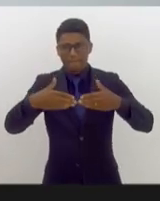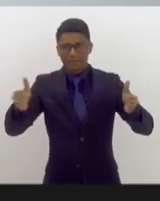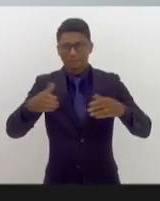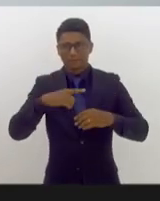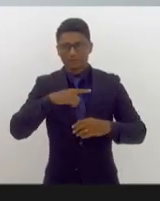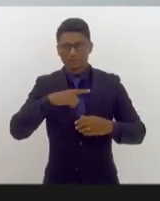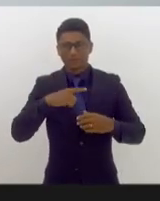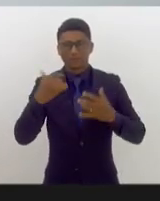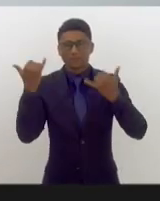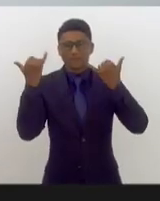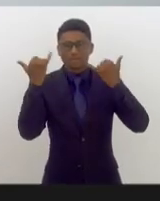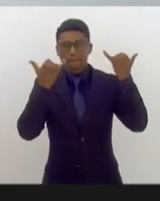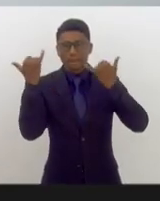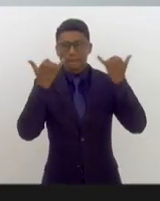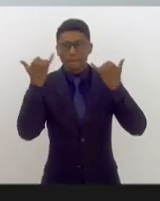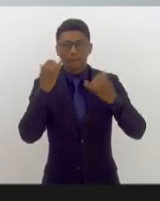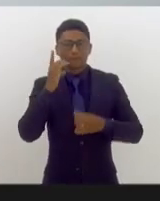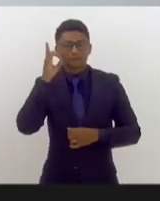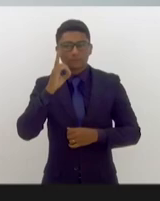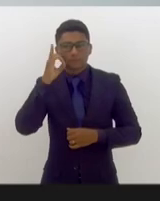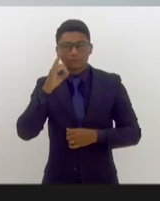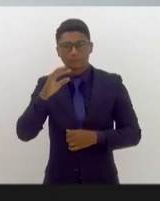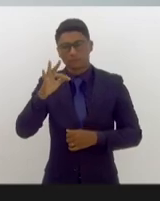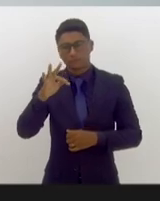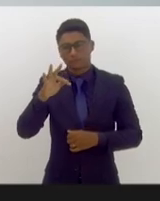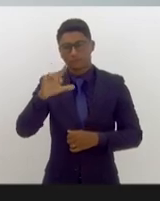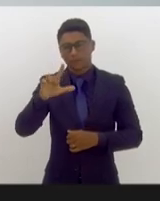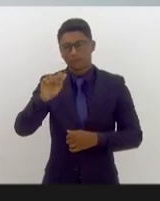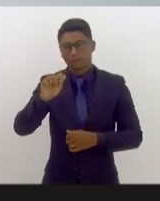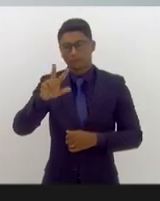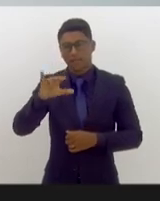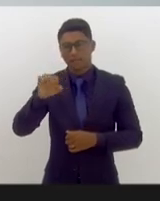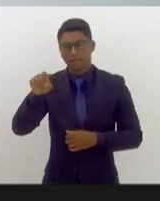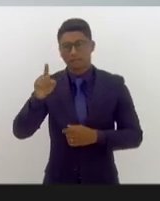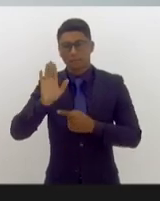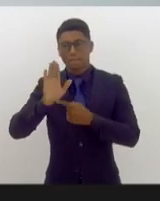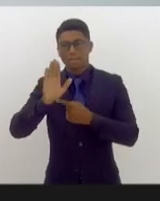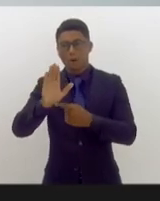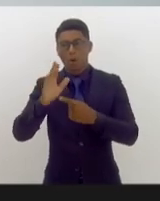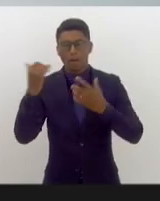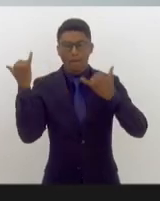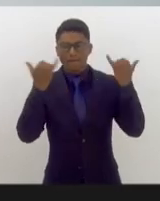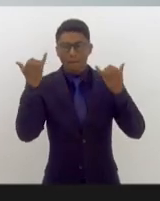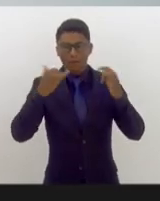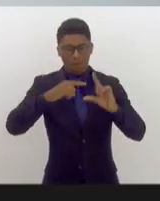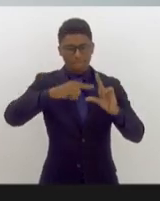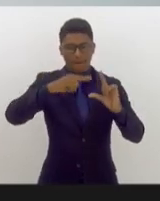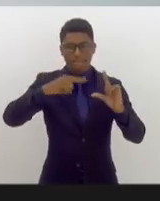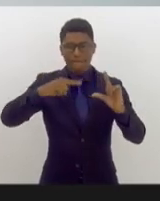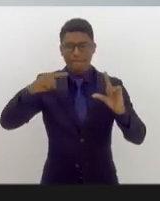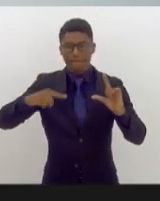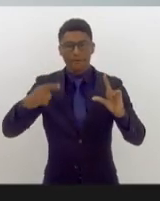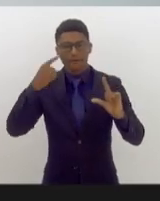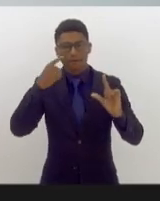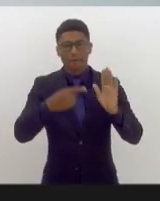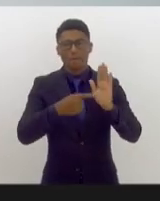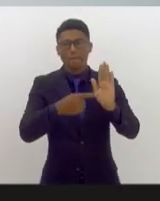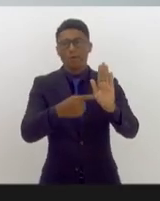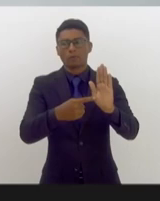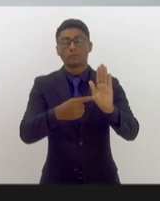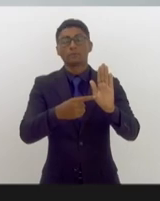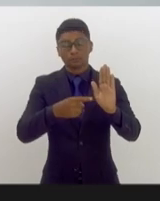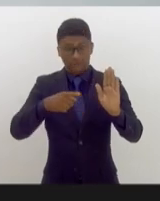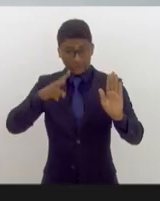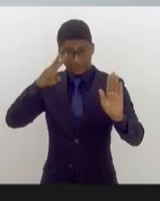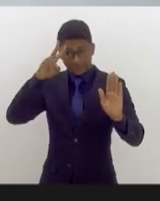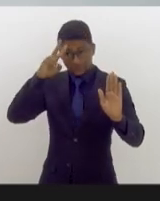trabalhos pelo deputado Flávio Serafini, que esteve nessa última